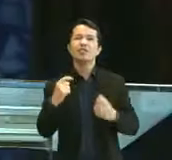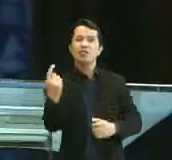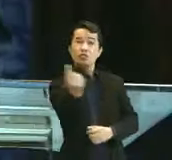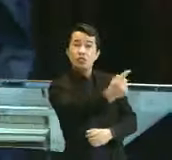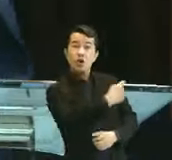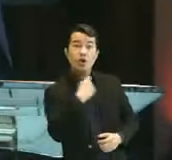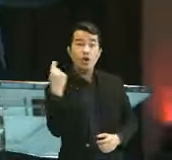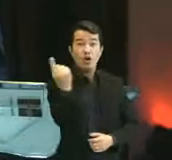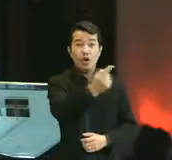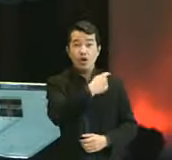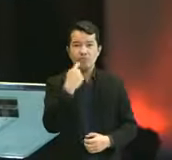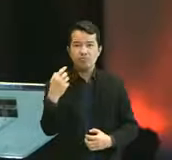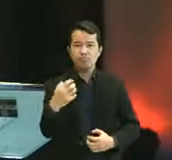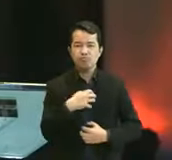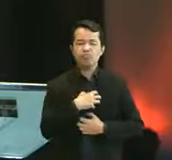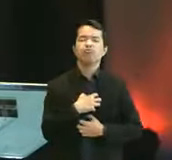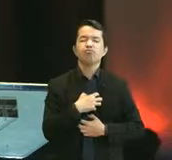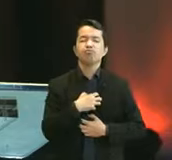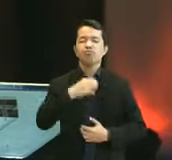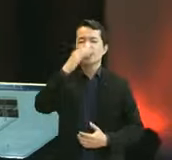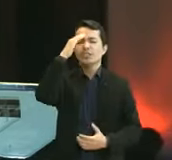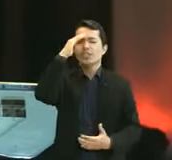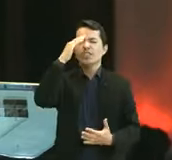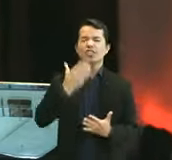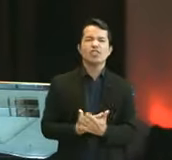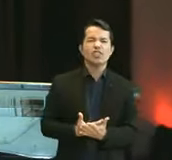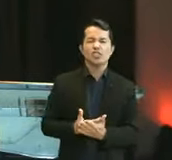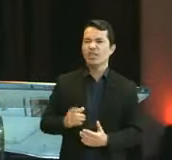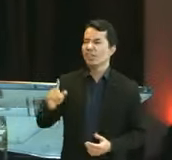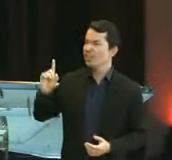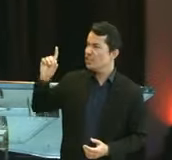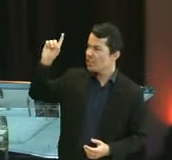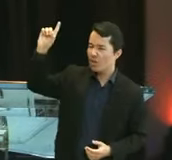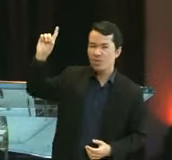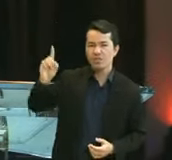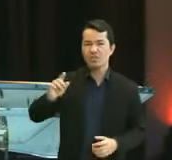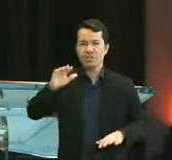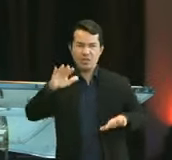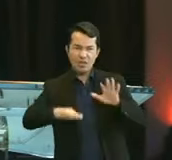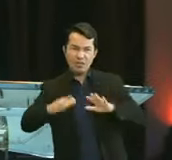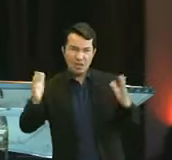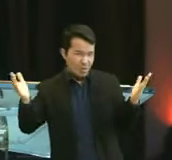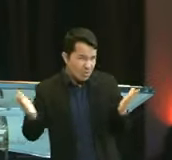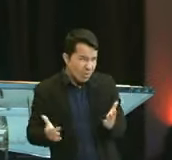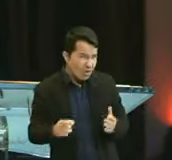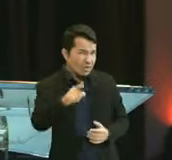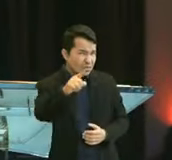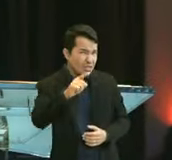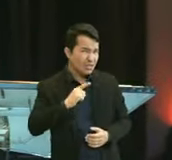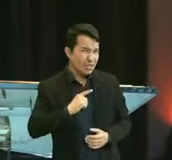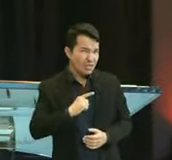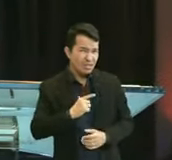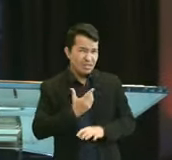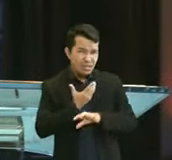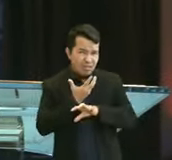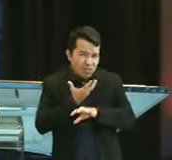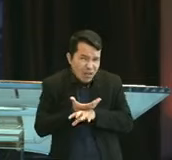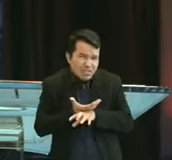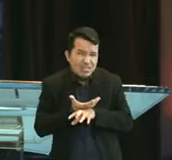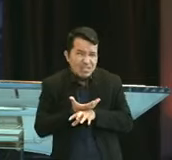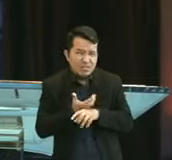fé. Deus quer despertar fé. Hoje você chegou vazio neste lugar, mas a fé vai abastecer seu coração em nome de